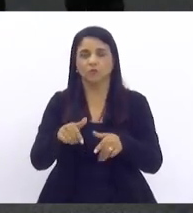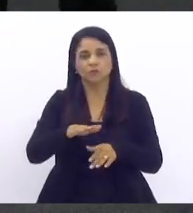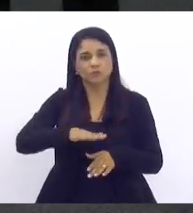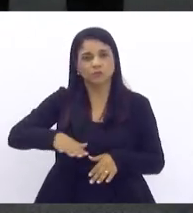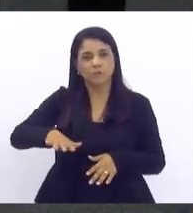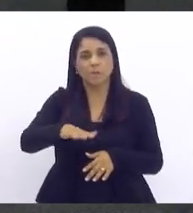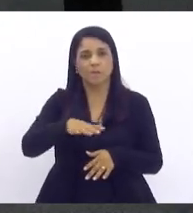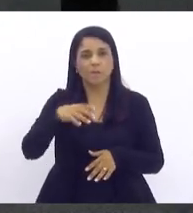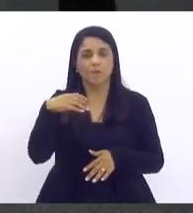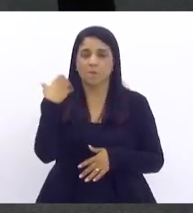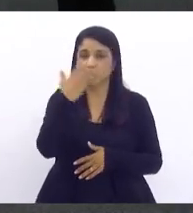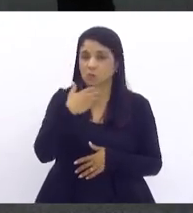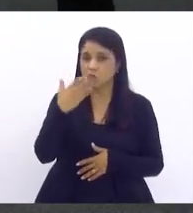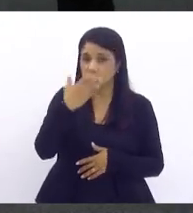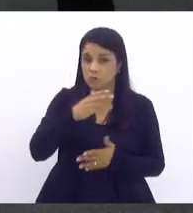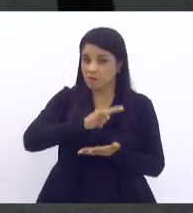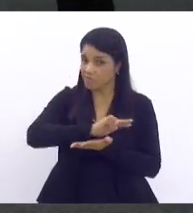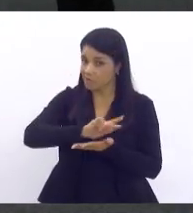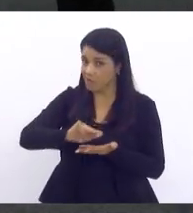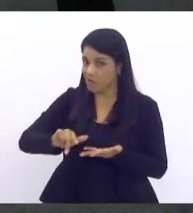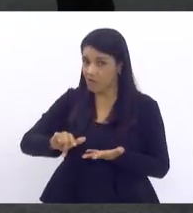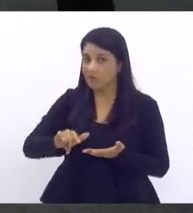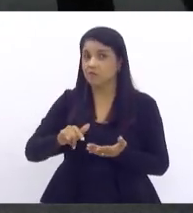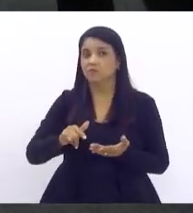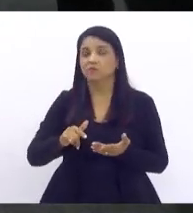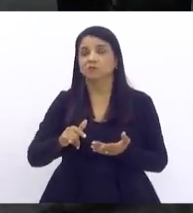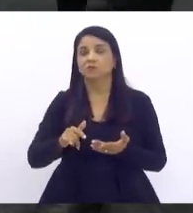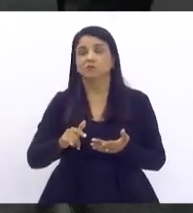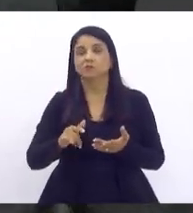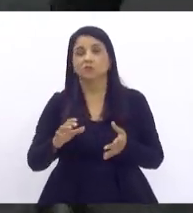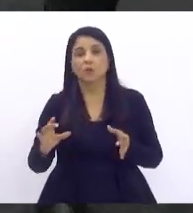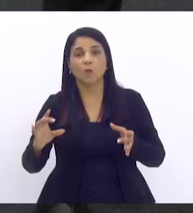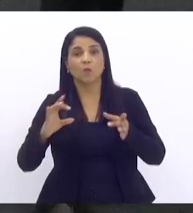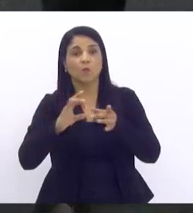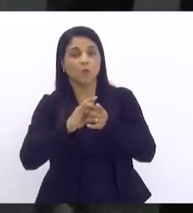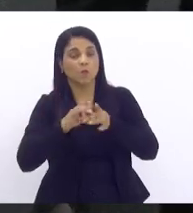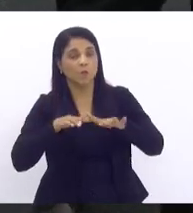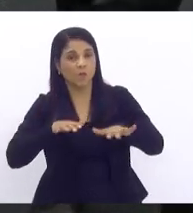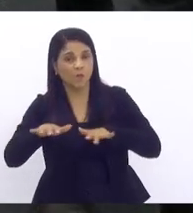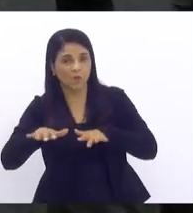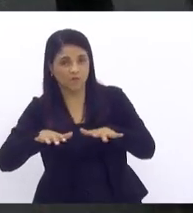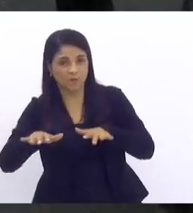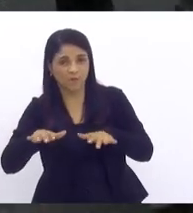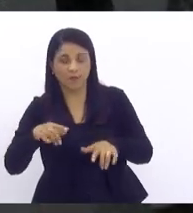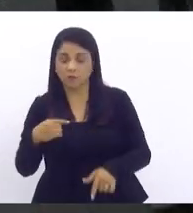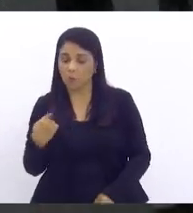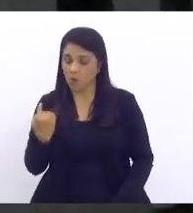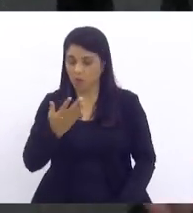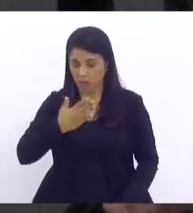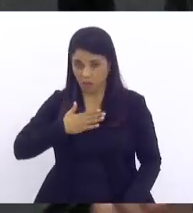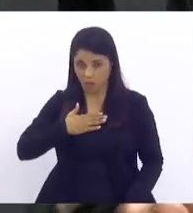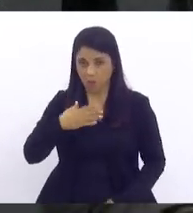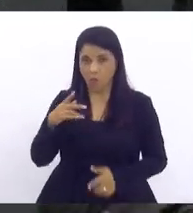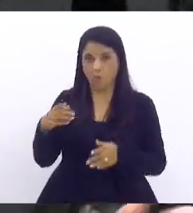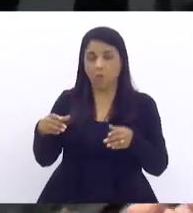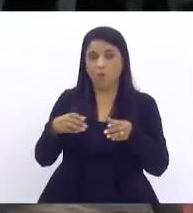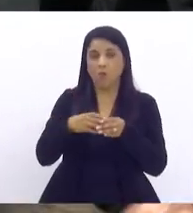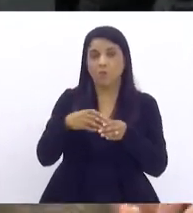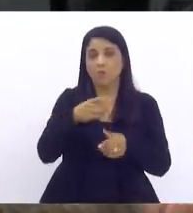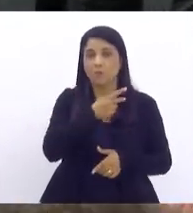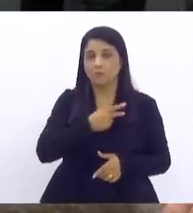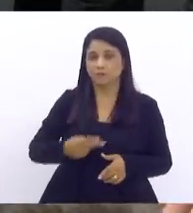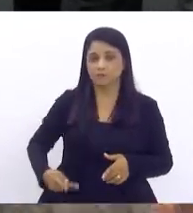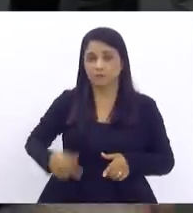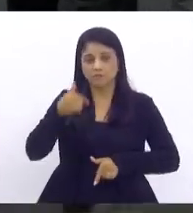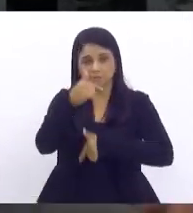da música, que são vários, em consonância, portanto, com esse movimento nosso, eu, enquanto presidenta da Comissão de Trabalho, e, de certa maneira, de